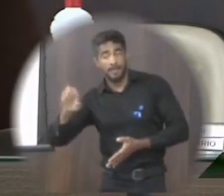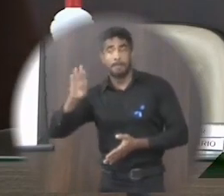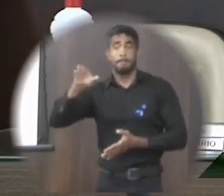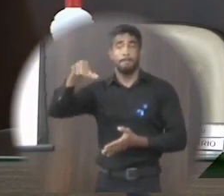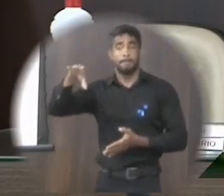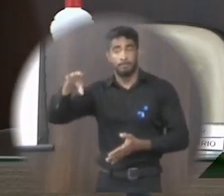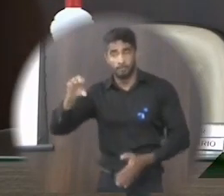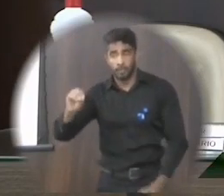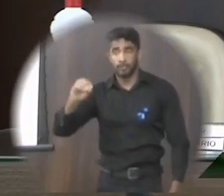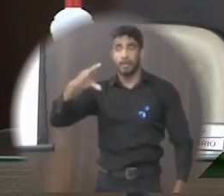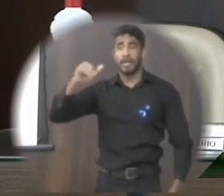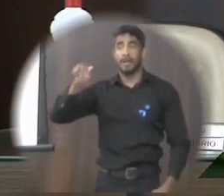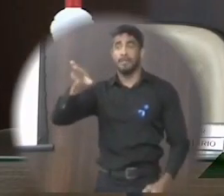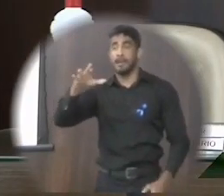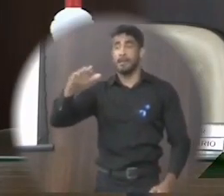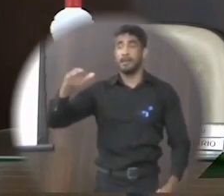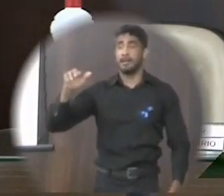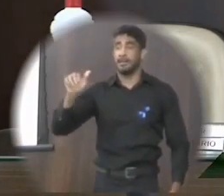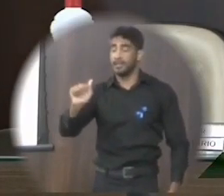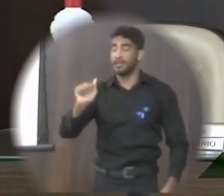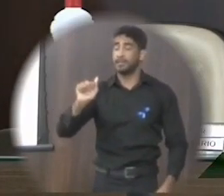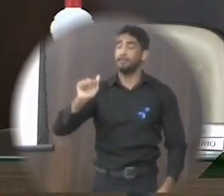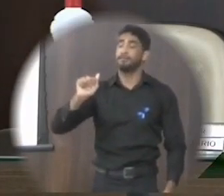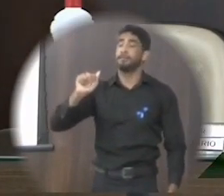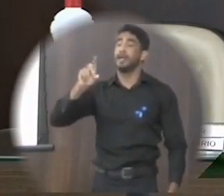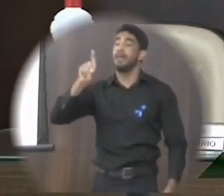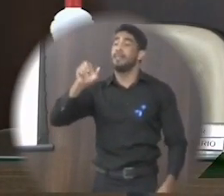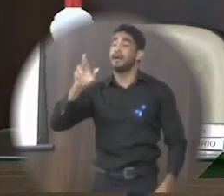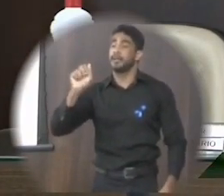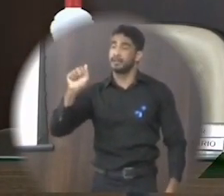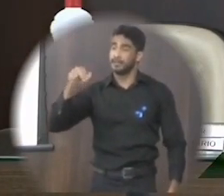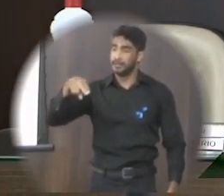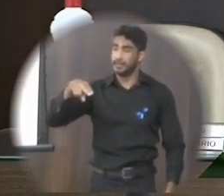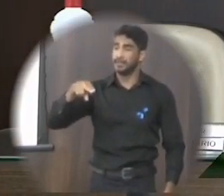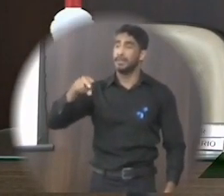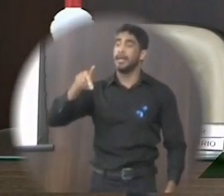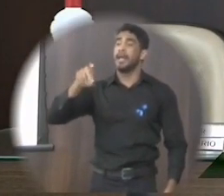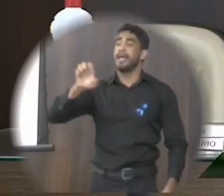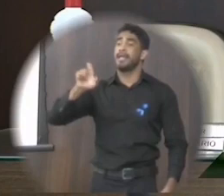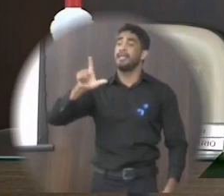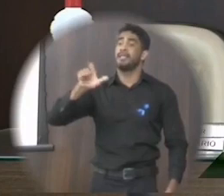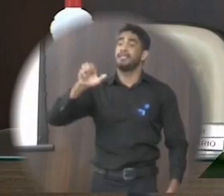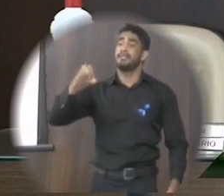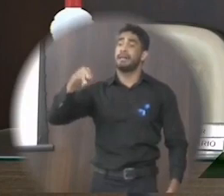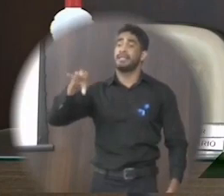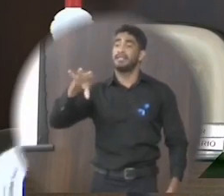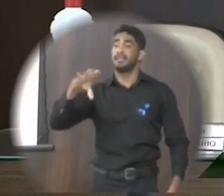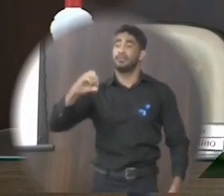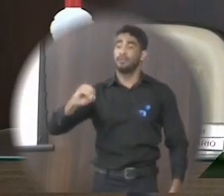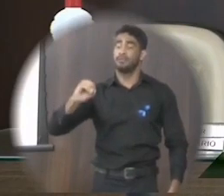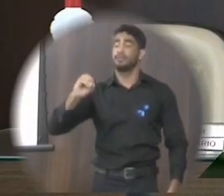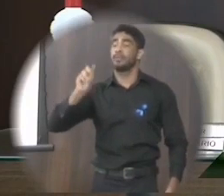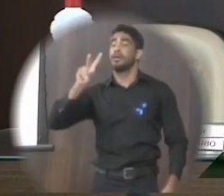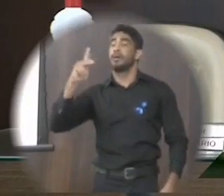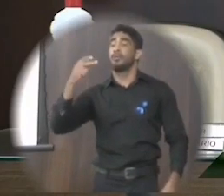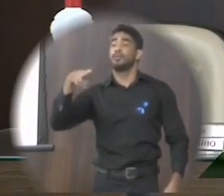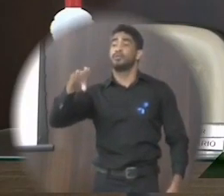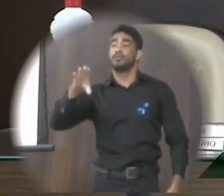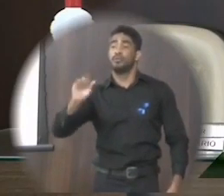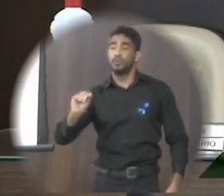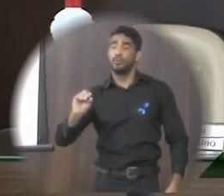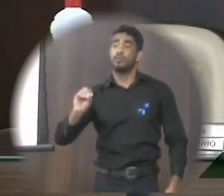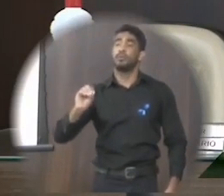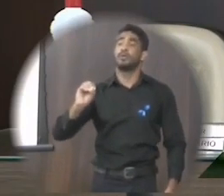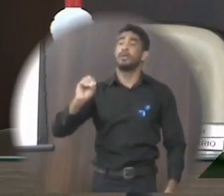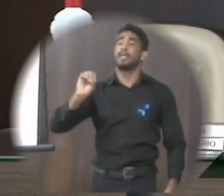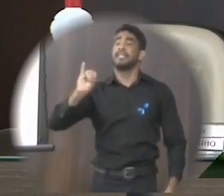Oliveira Mendes, Carmelina Romana da Silva Teixeira, Derlan Miranda dos Reis, Elismácio Borges Ferreira, Hugo Leonardo Dias